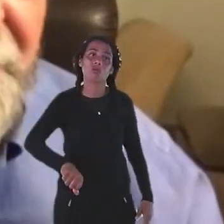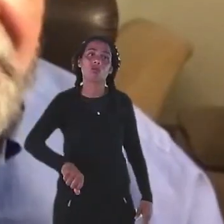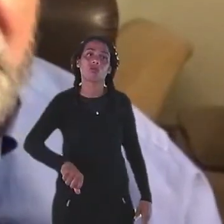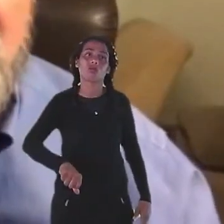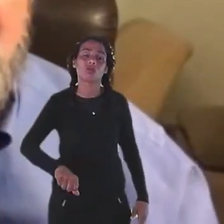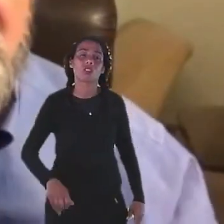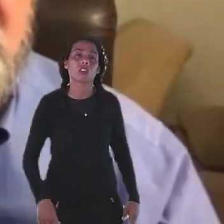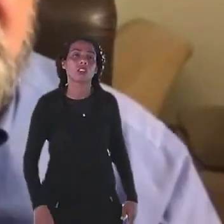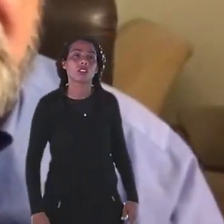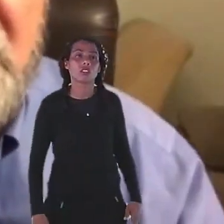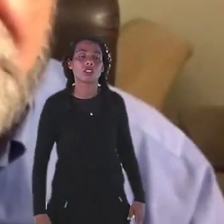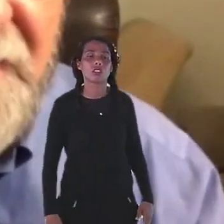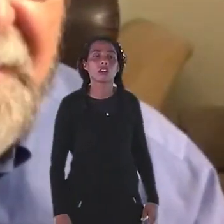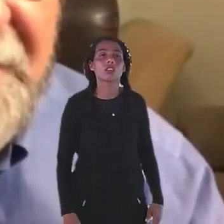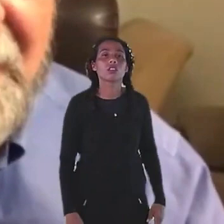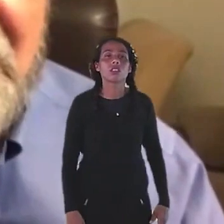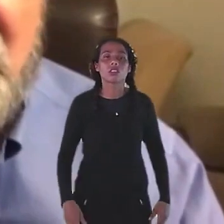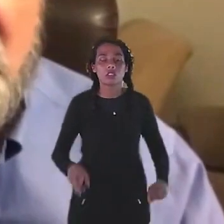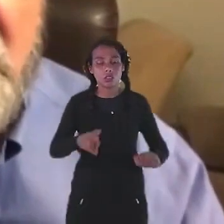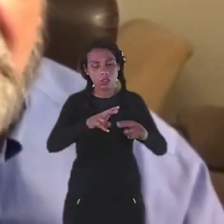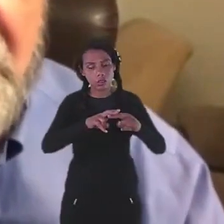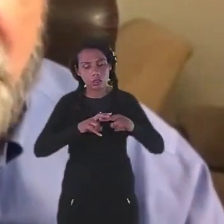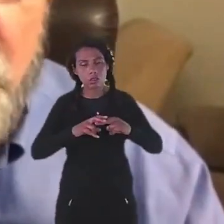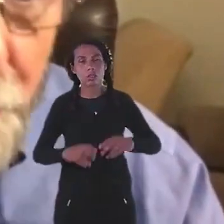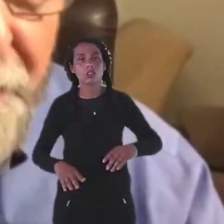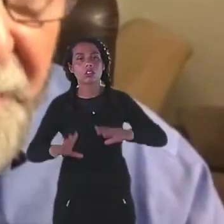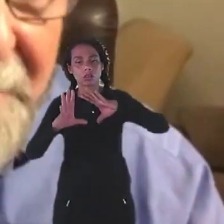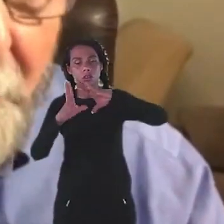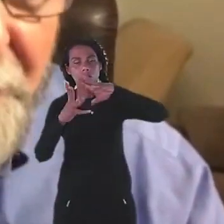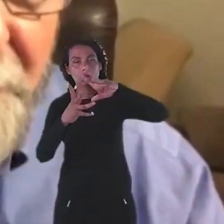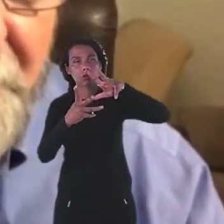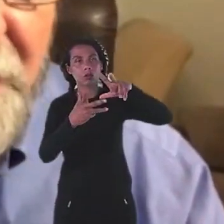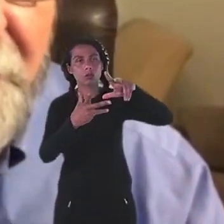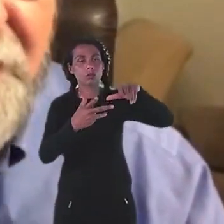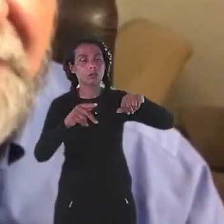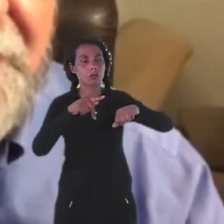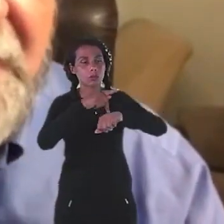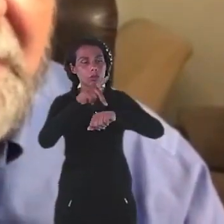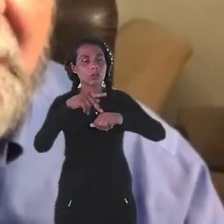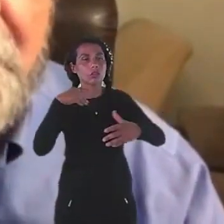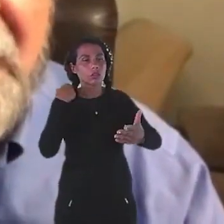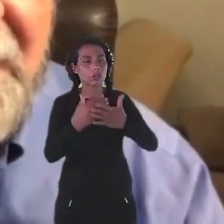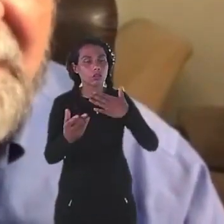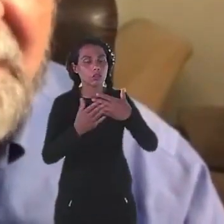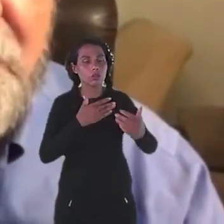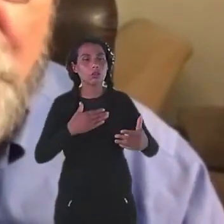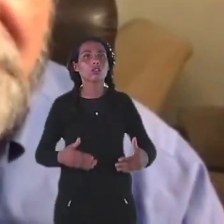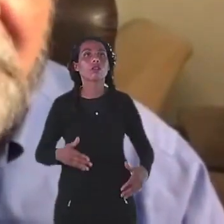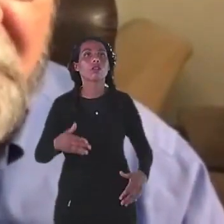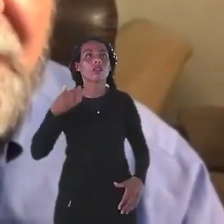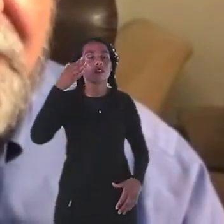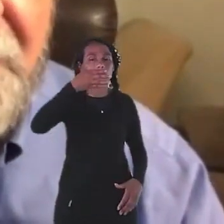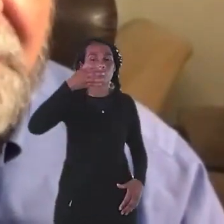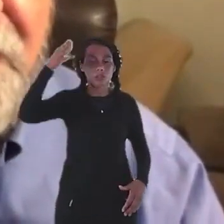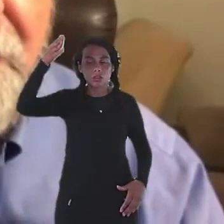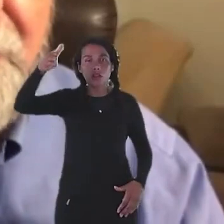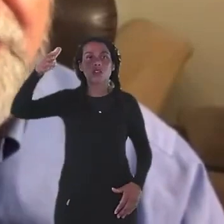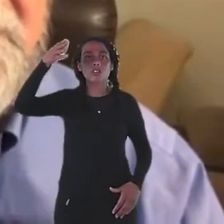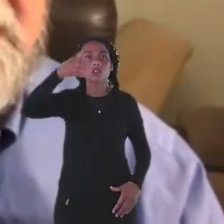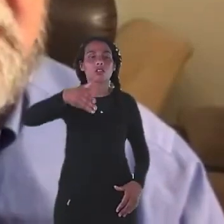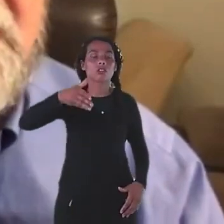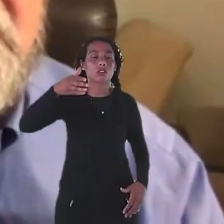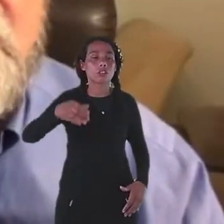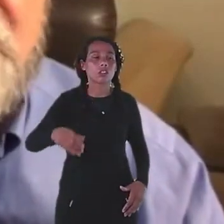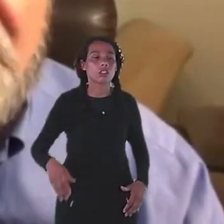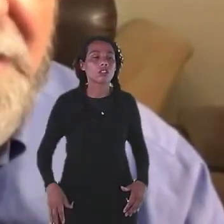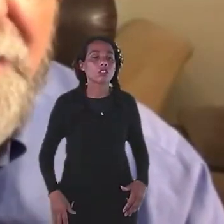do mundo que você vai, Europa Ocidental, o mundo ocidental principalmente, você vê países totalmente